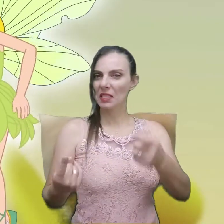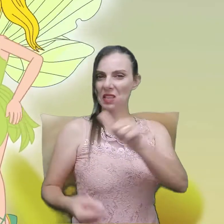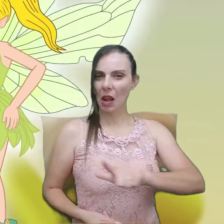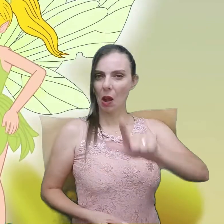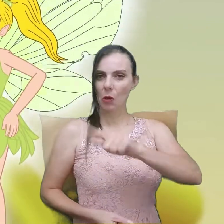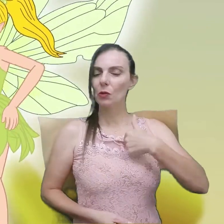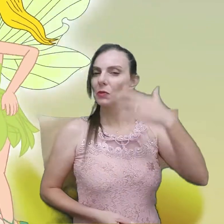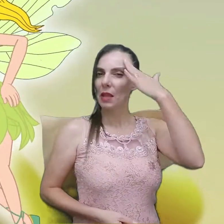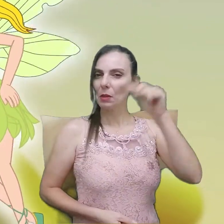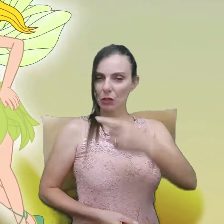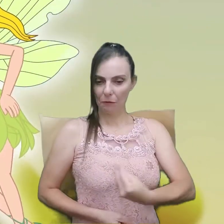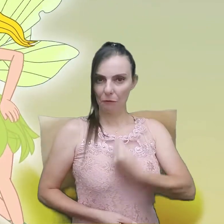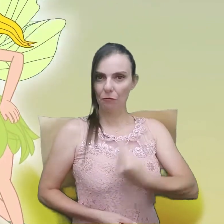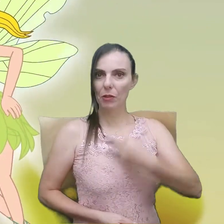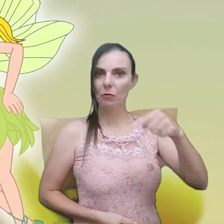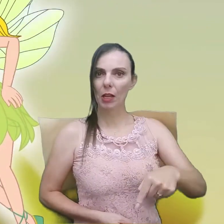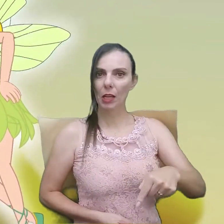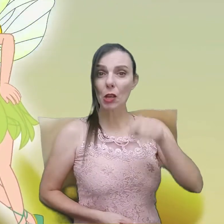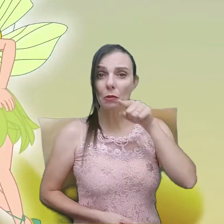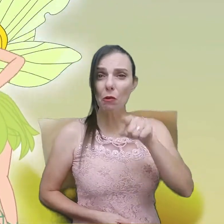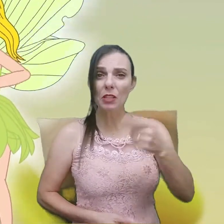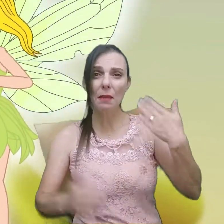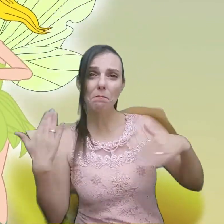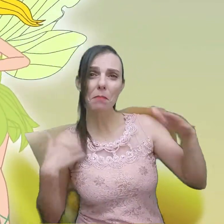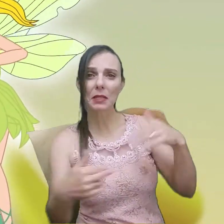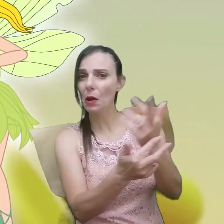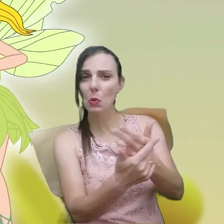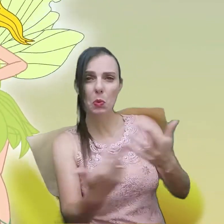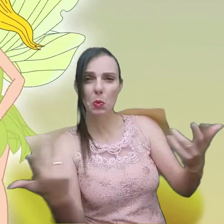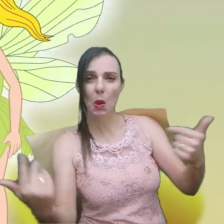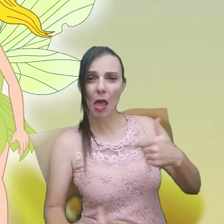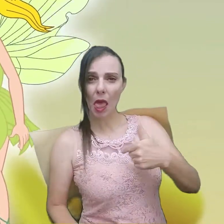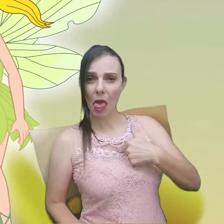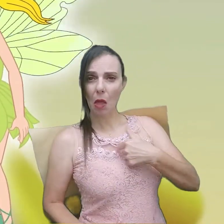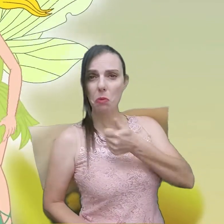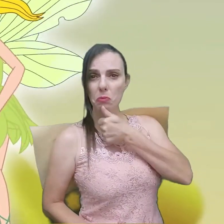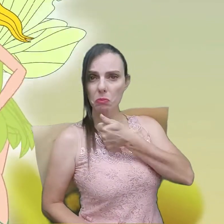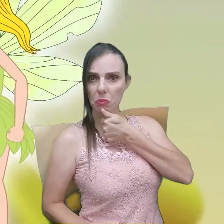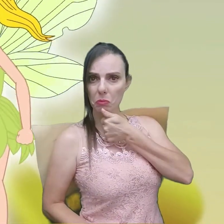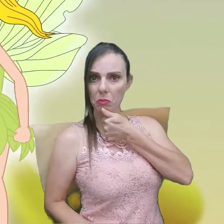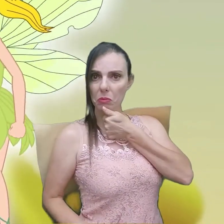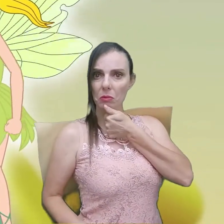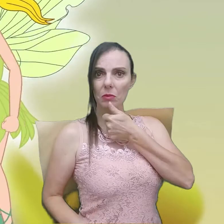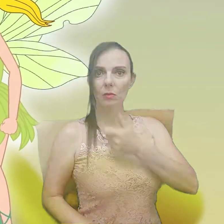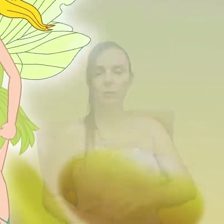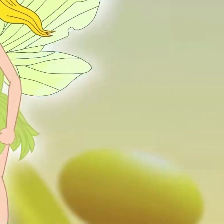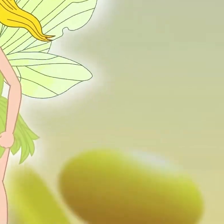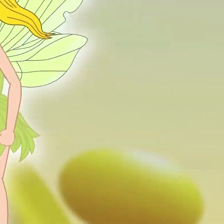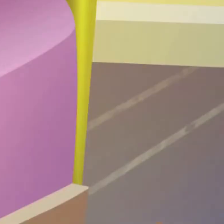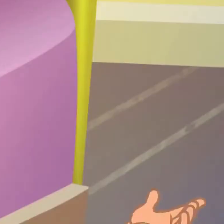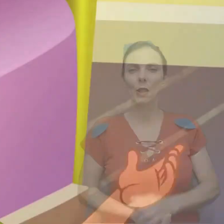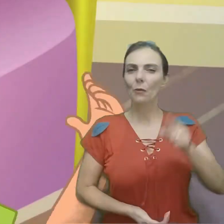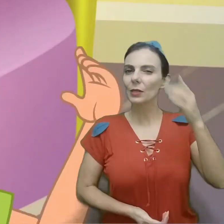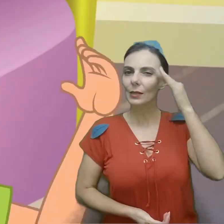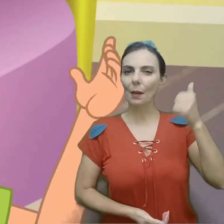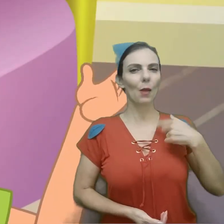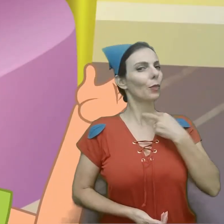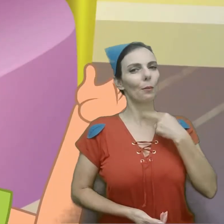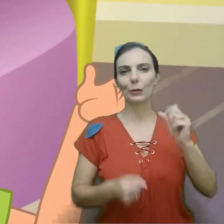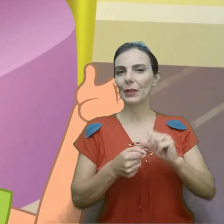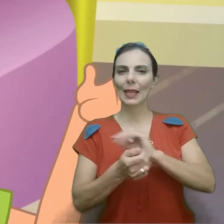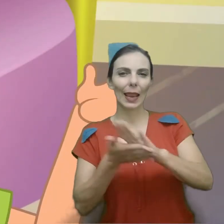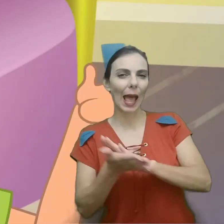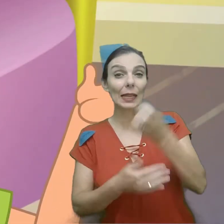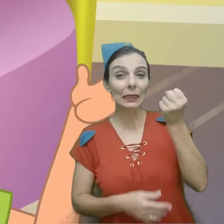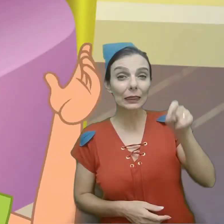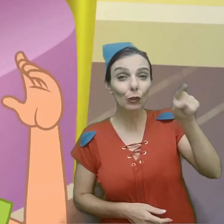Mas é claro! Eu sabia que você estaria aqui. Você vai viver uma aventura sem mim? Você sabe que não